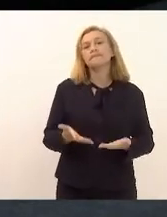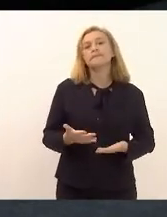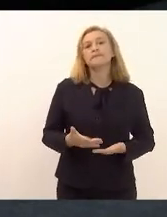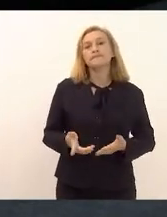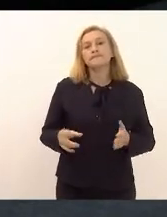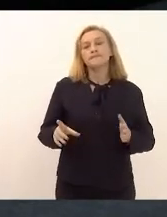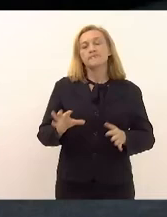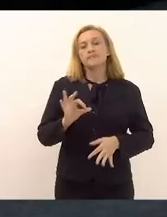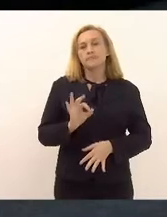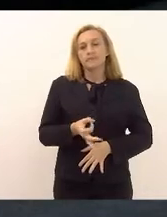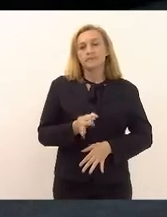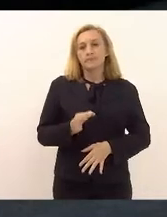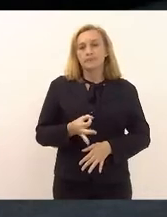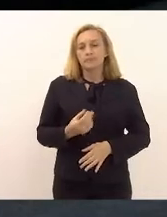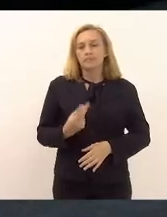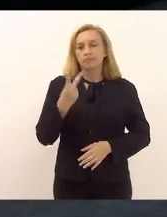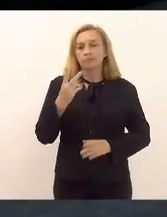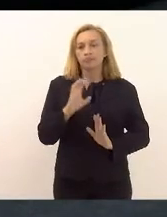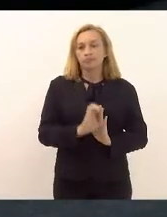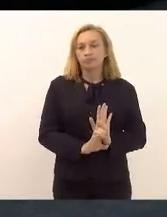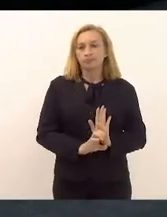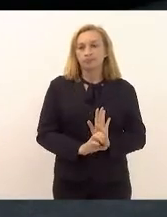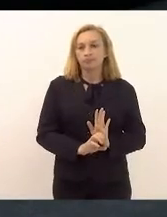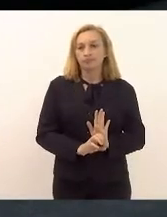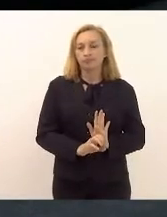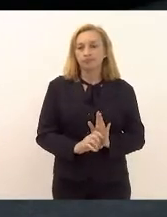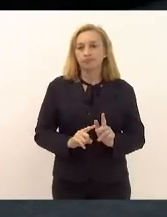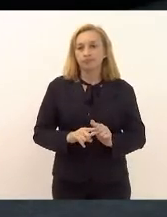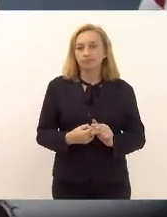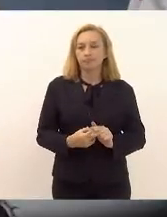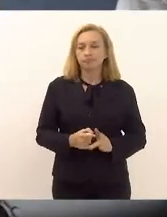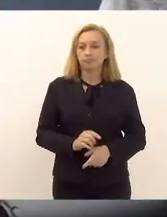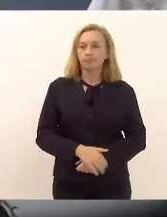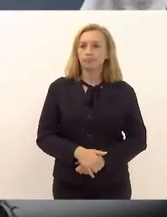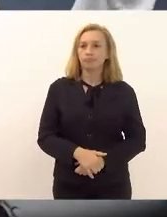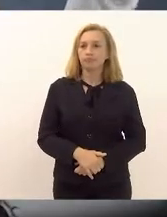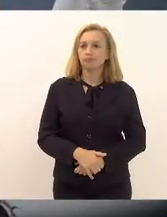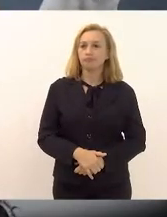pela legalidade, com duas emendas modificativas.